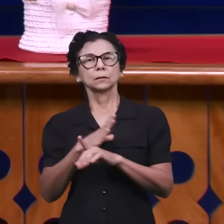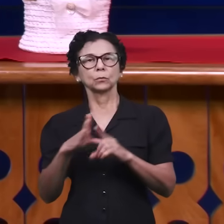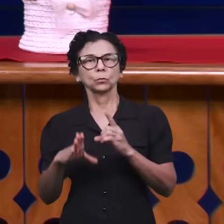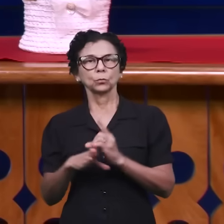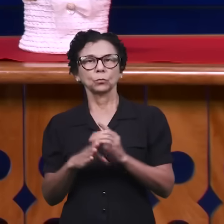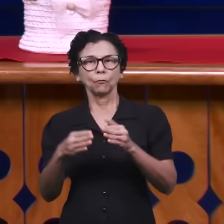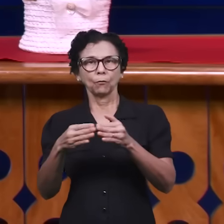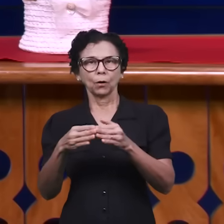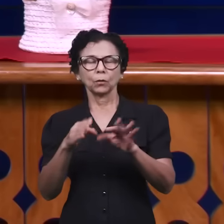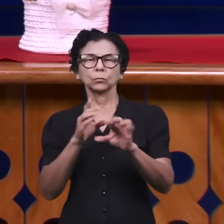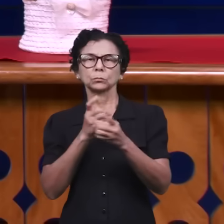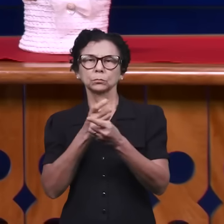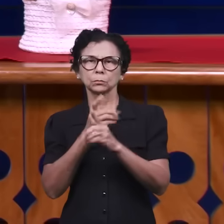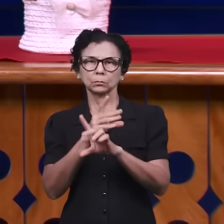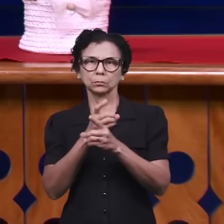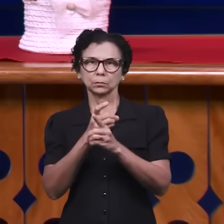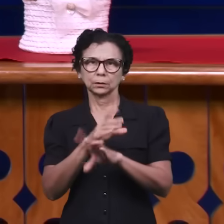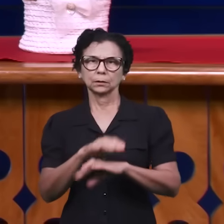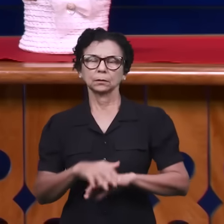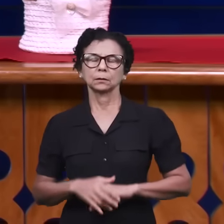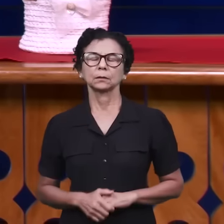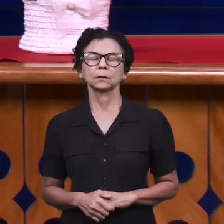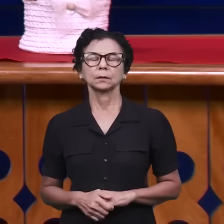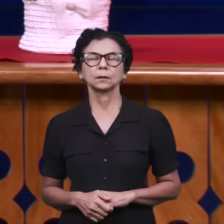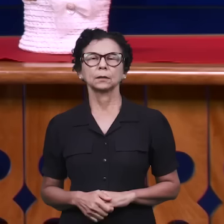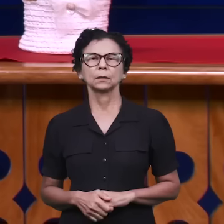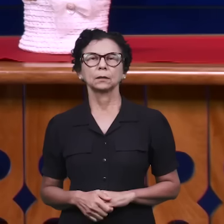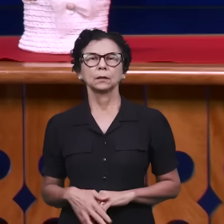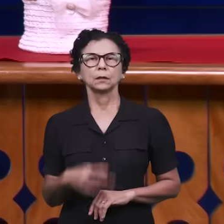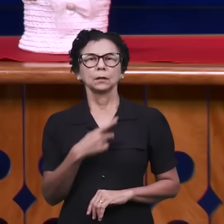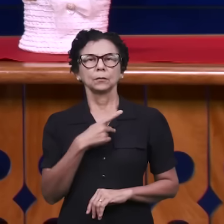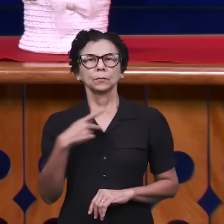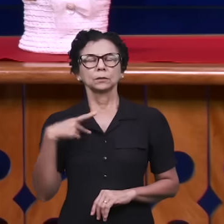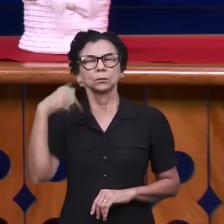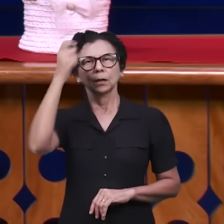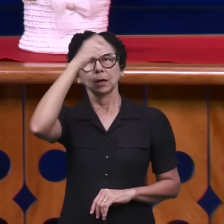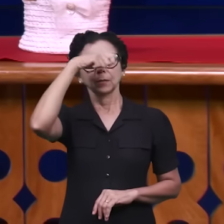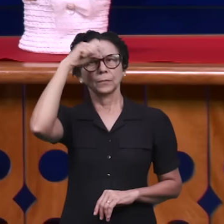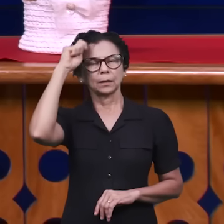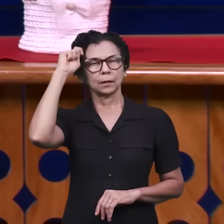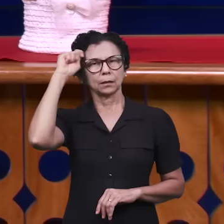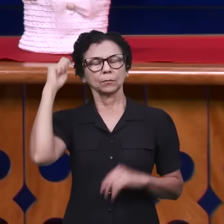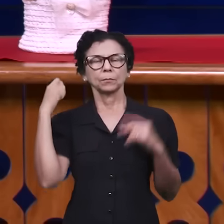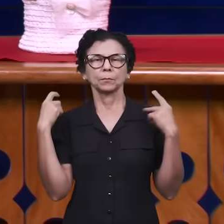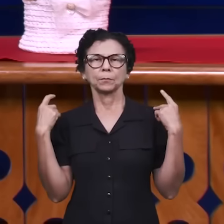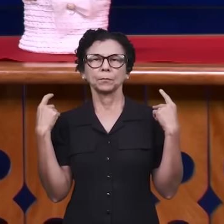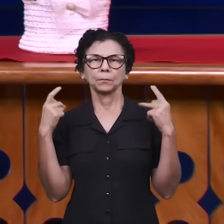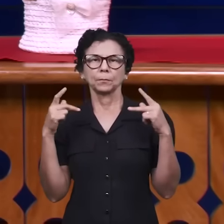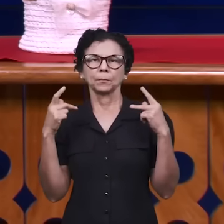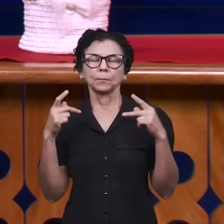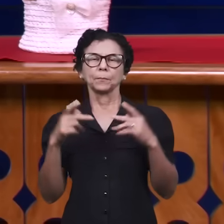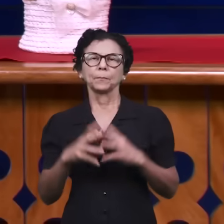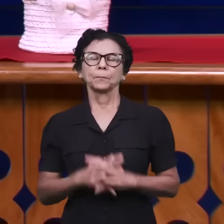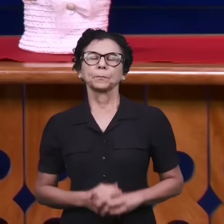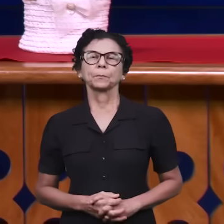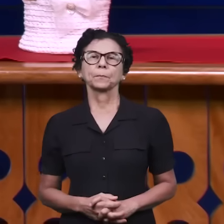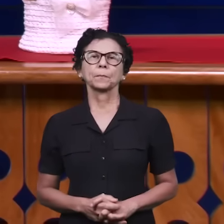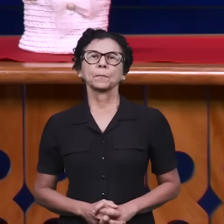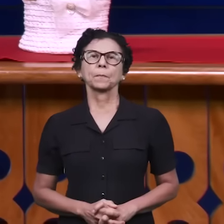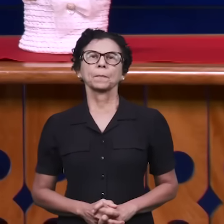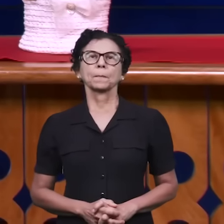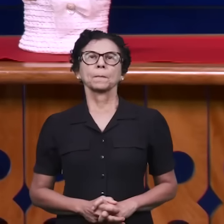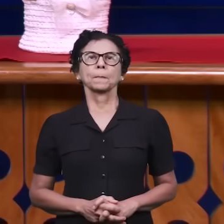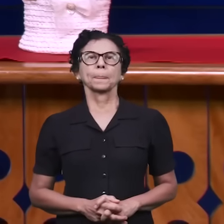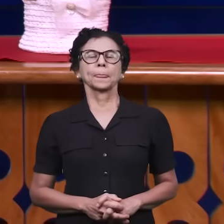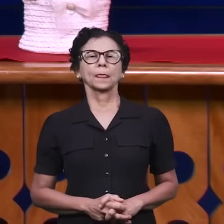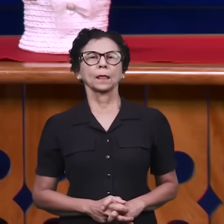de doutrina que será ministrado pelo pastor Amadeu. Agora nós vamos fechar